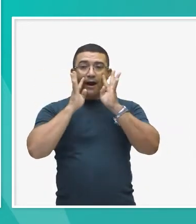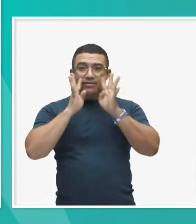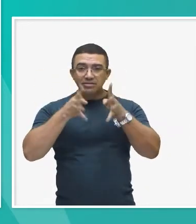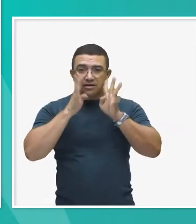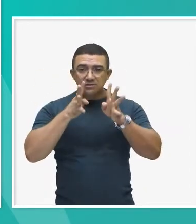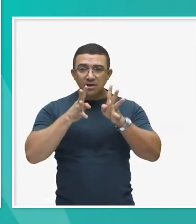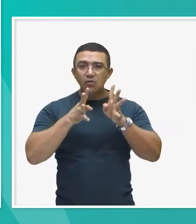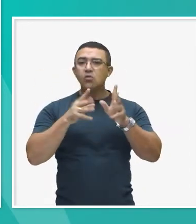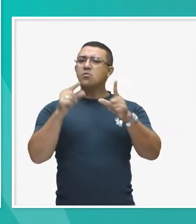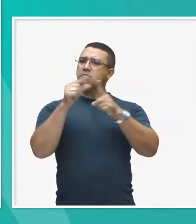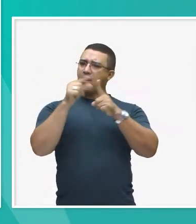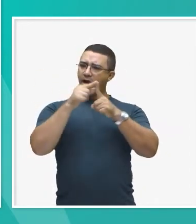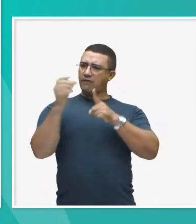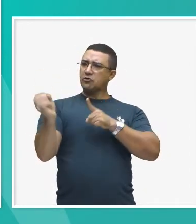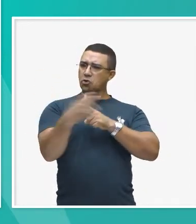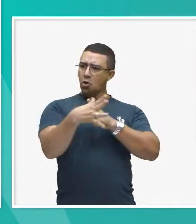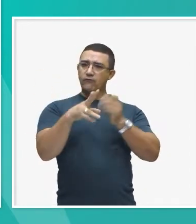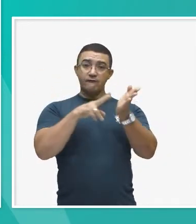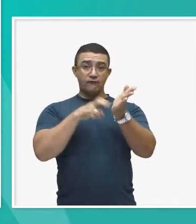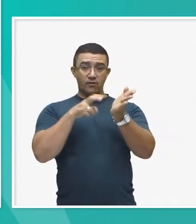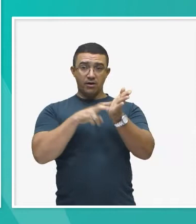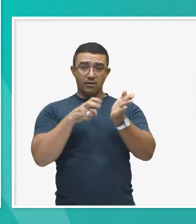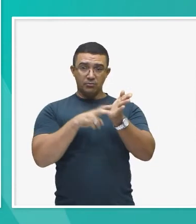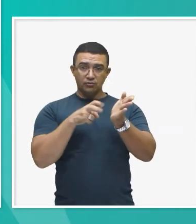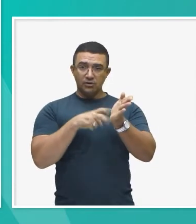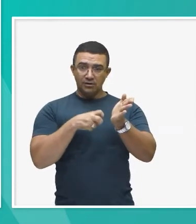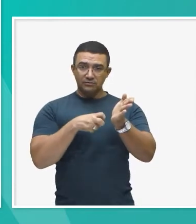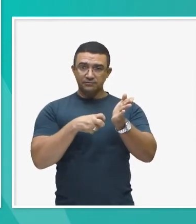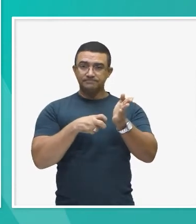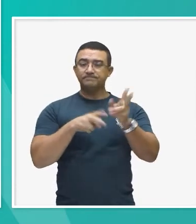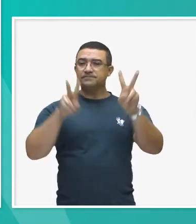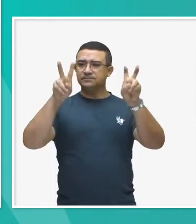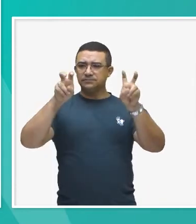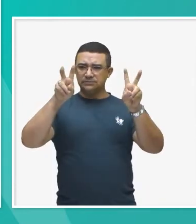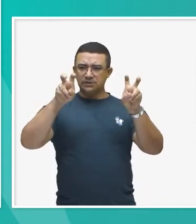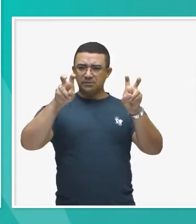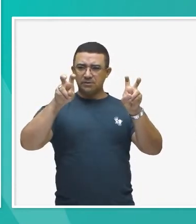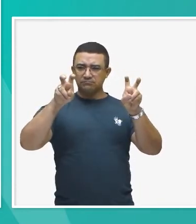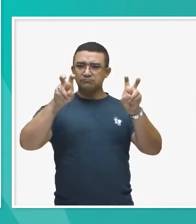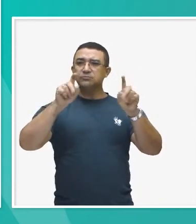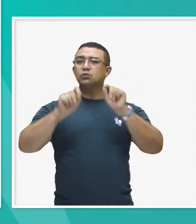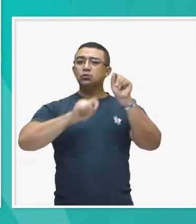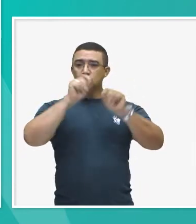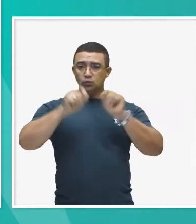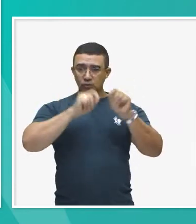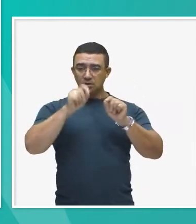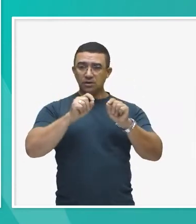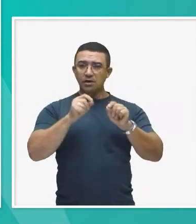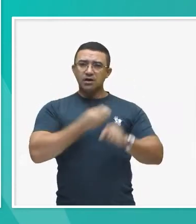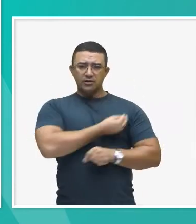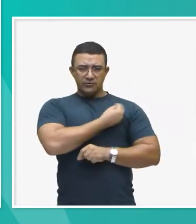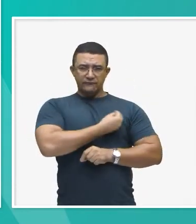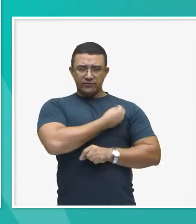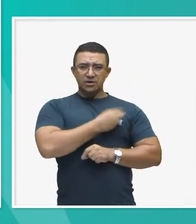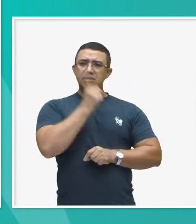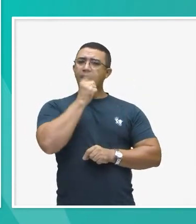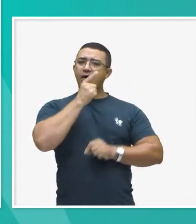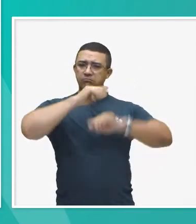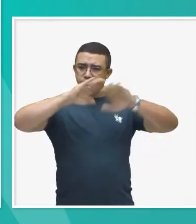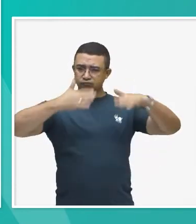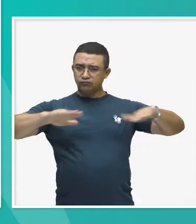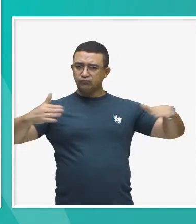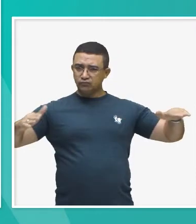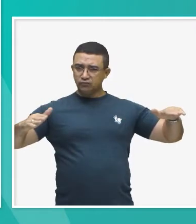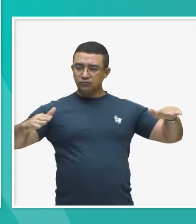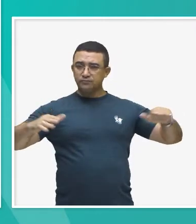que novas expressões desse tema, né, Ocean Life, né, e subtemas desse tema integrador